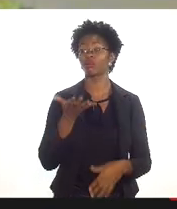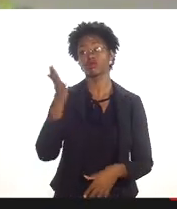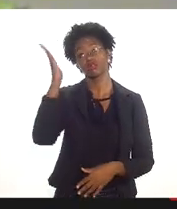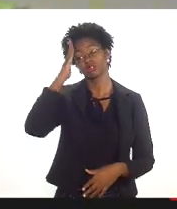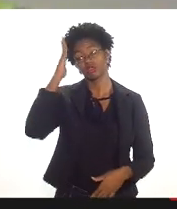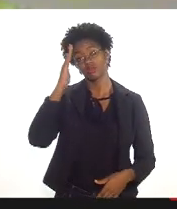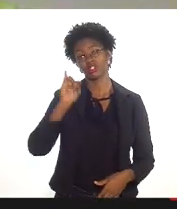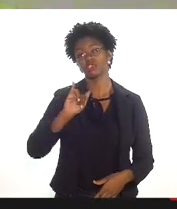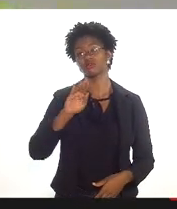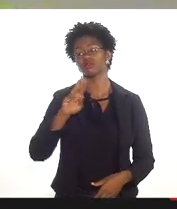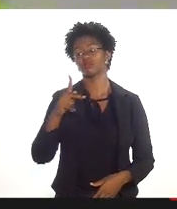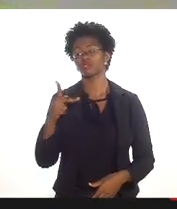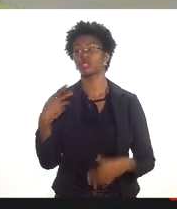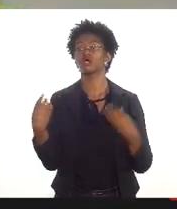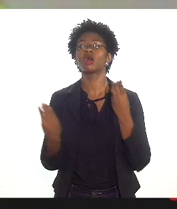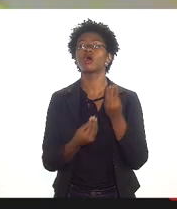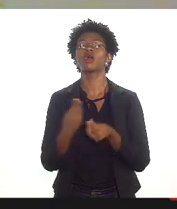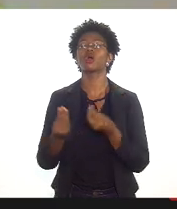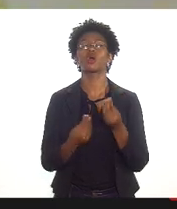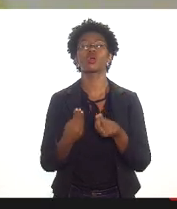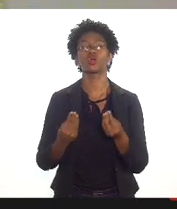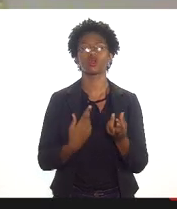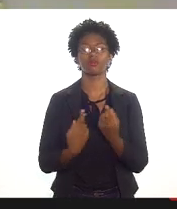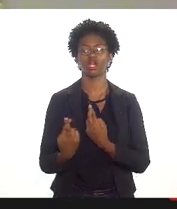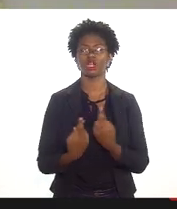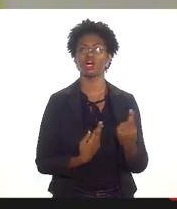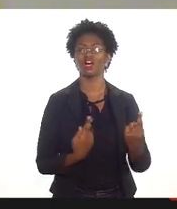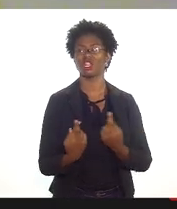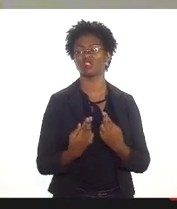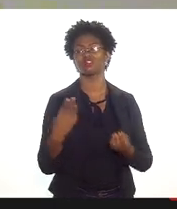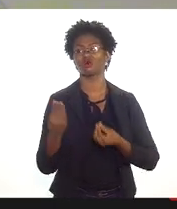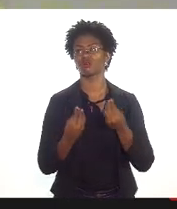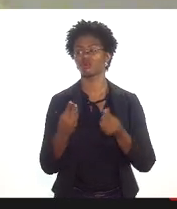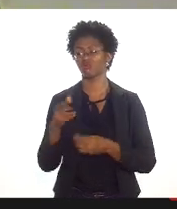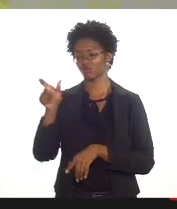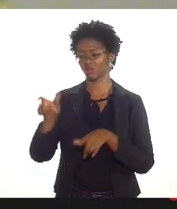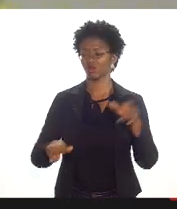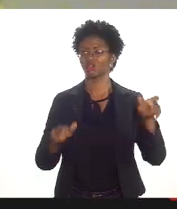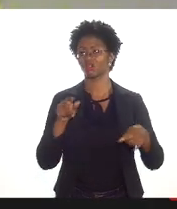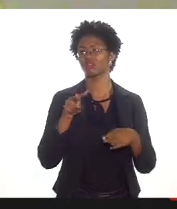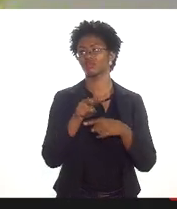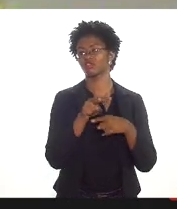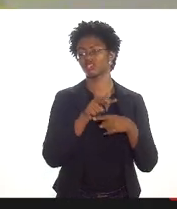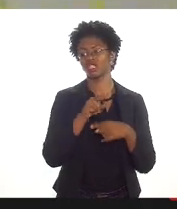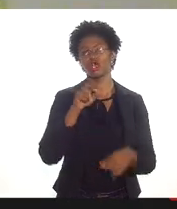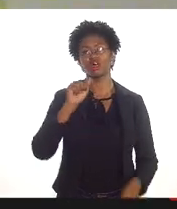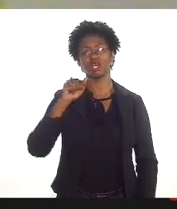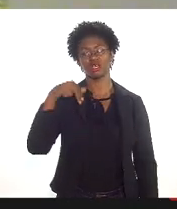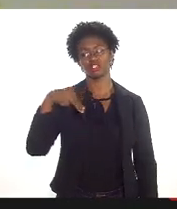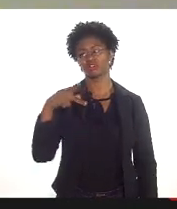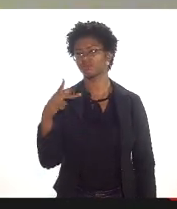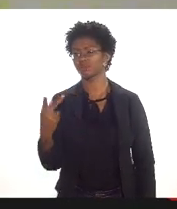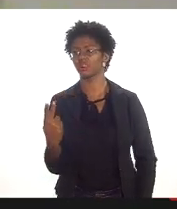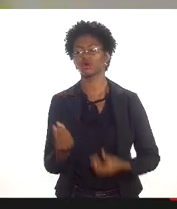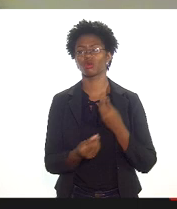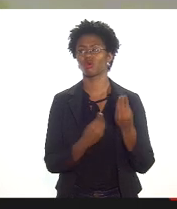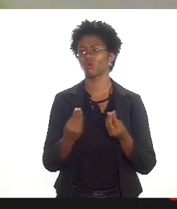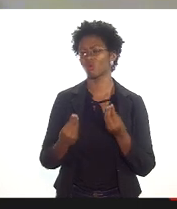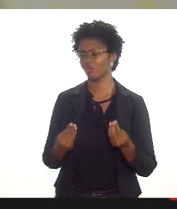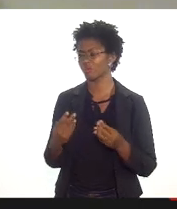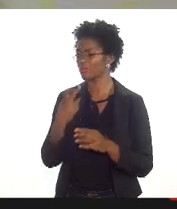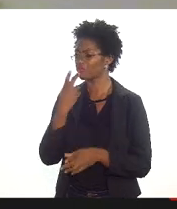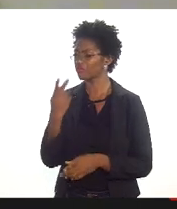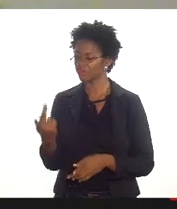do IBP, como é que é feita, como é que é essa relação aí com os fiscais da ANP, quando é feita essa prestação de